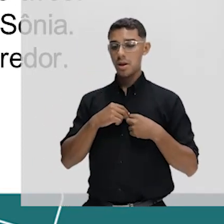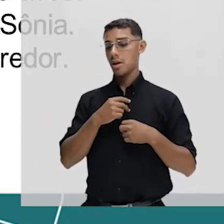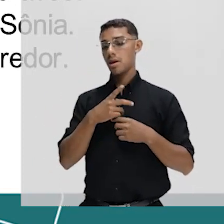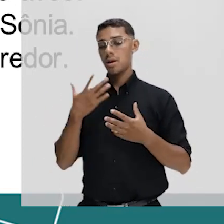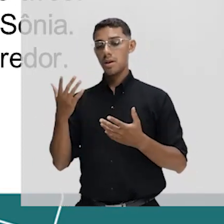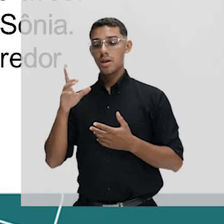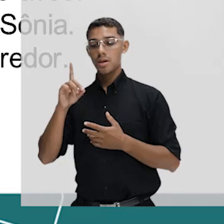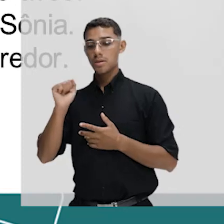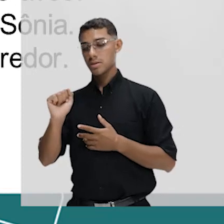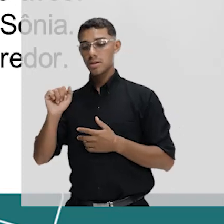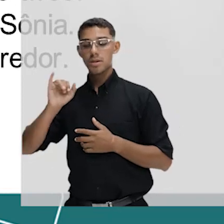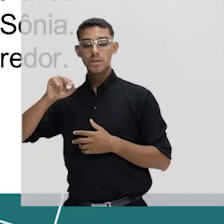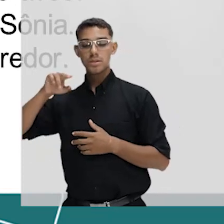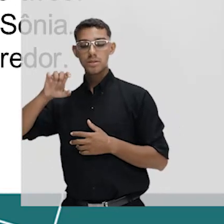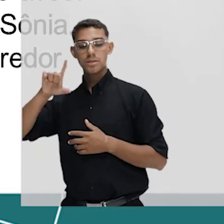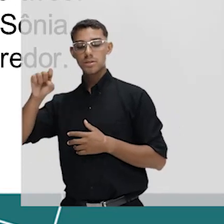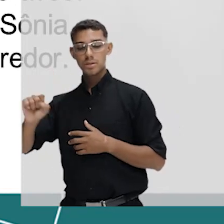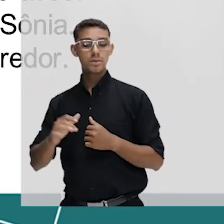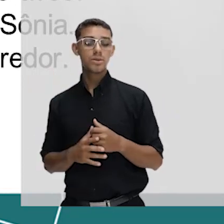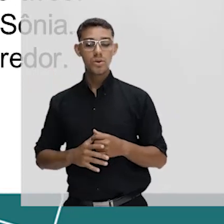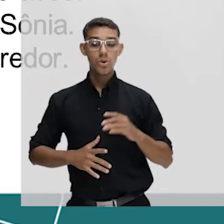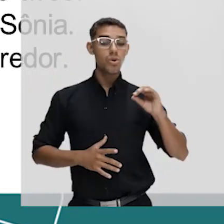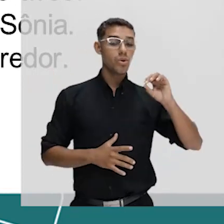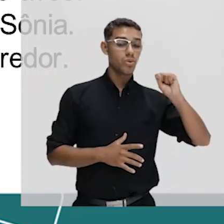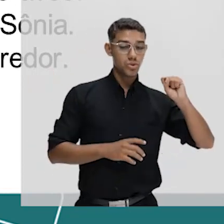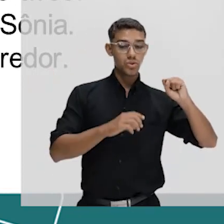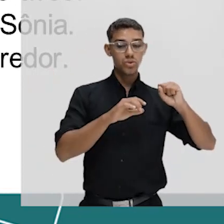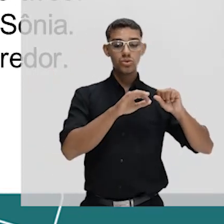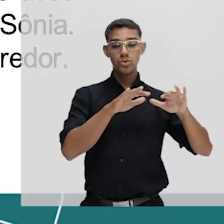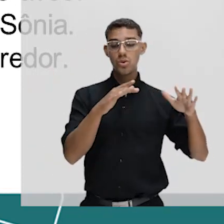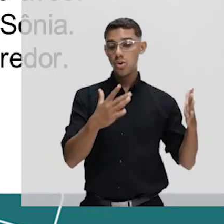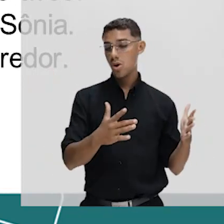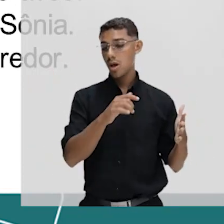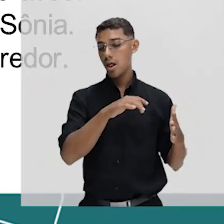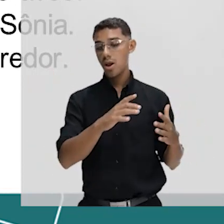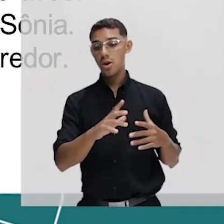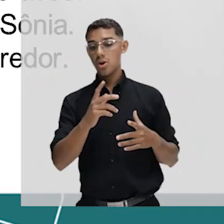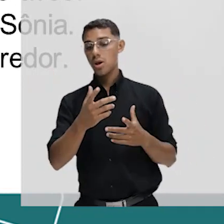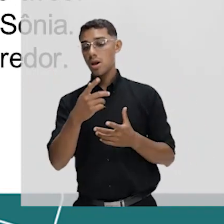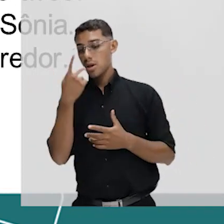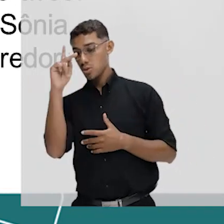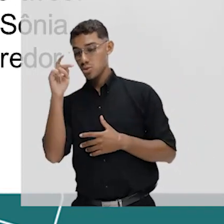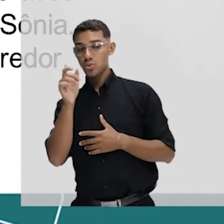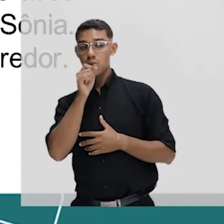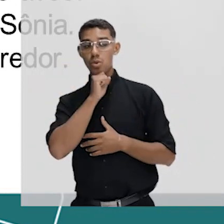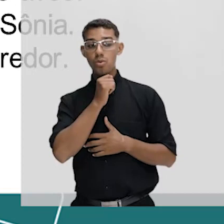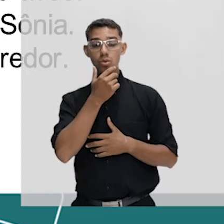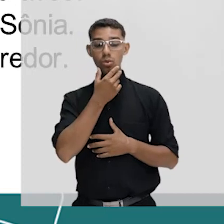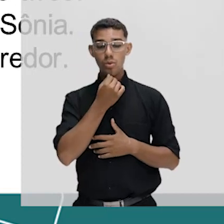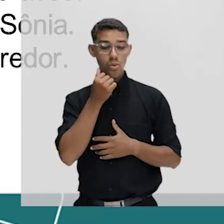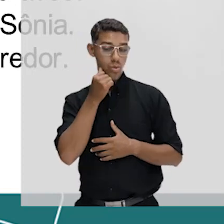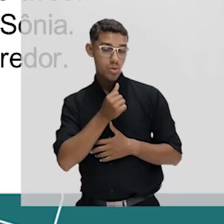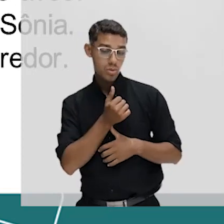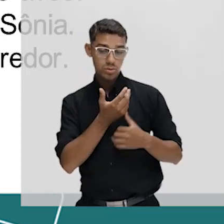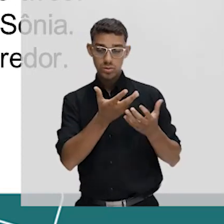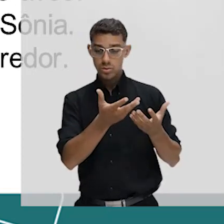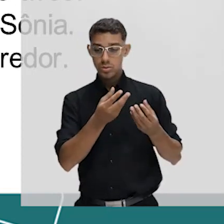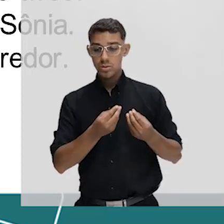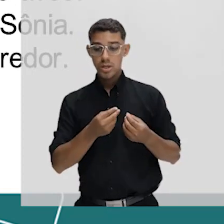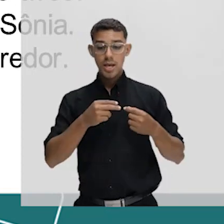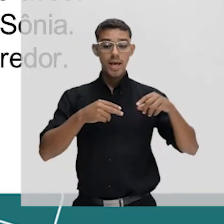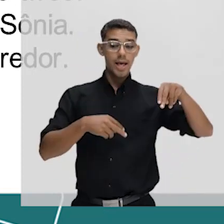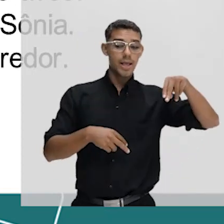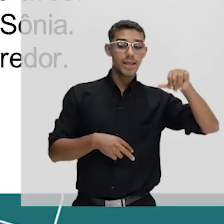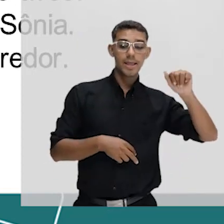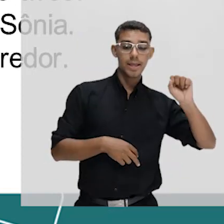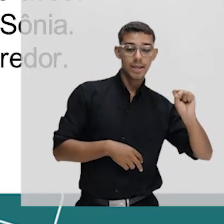os móveis eram dos nossos avós, o colar está nas coisas da Sônia, né? Nas seria o quê? A preposição em,